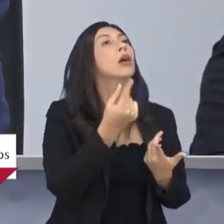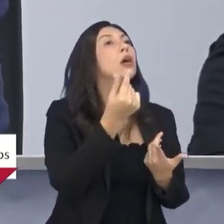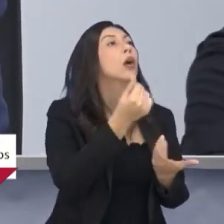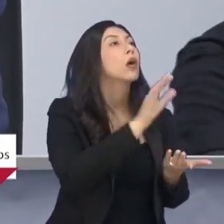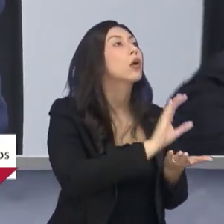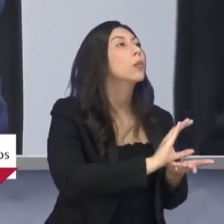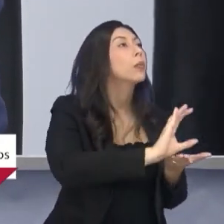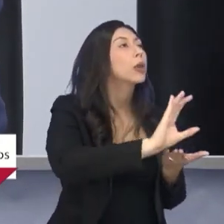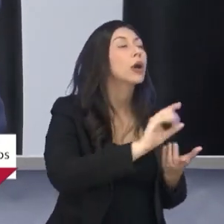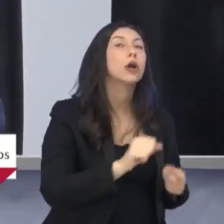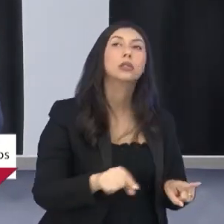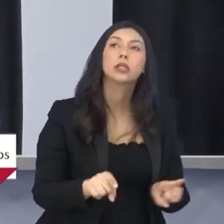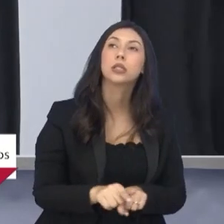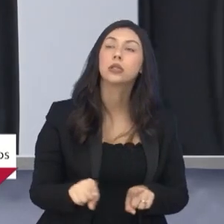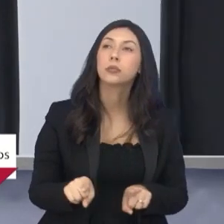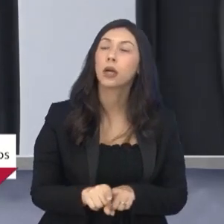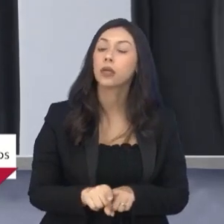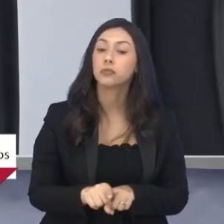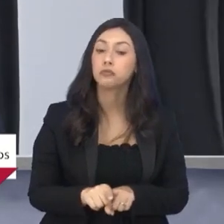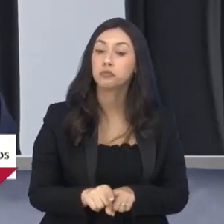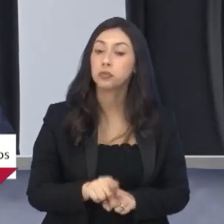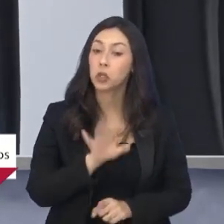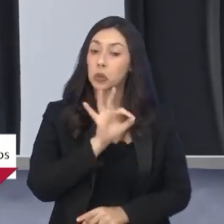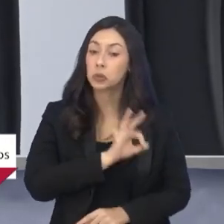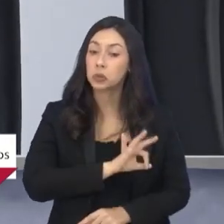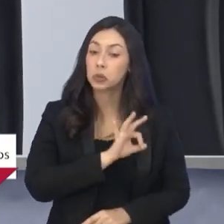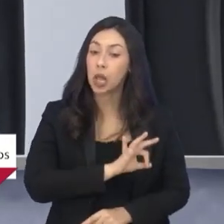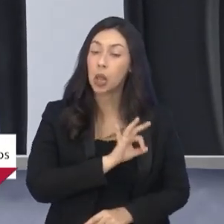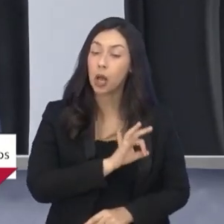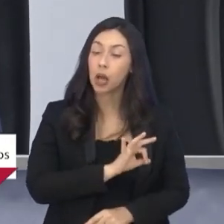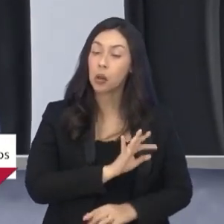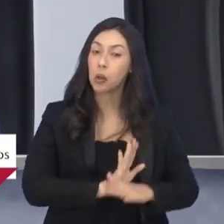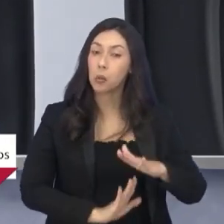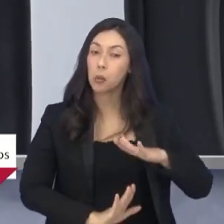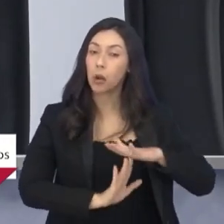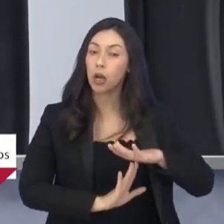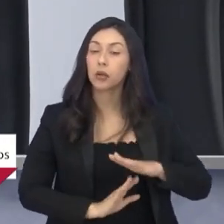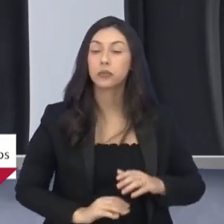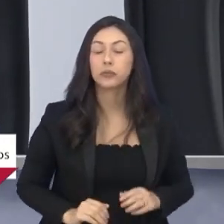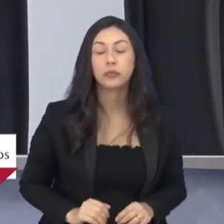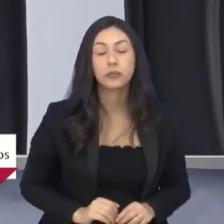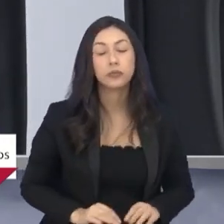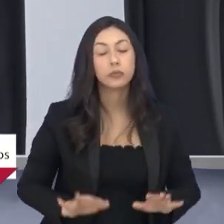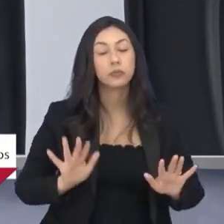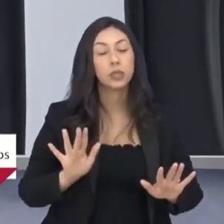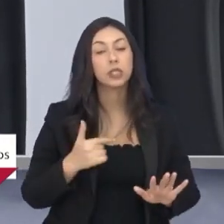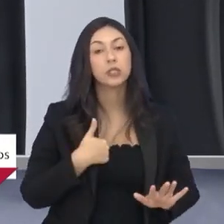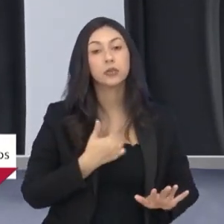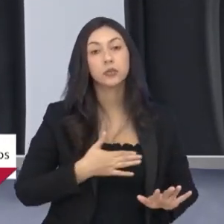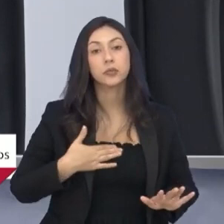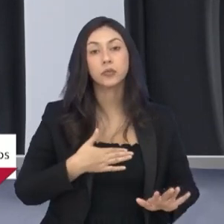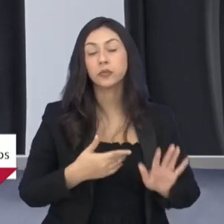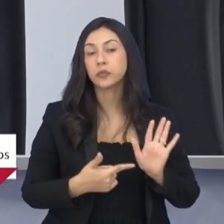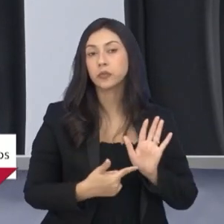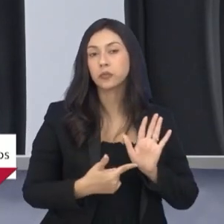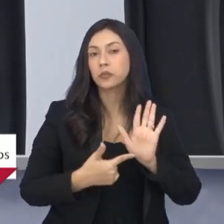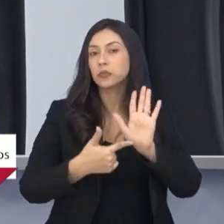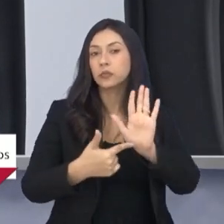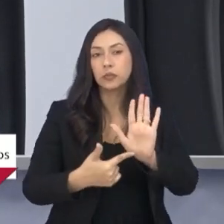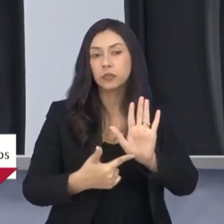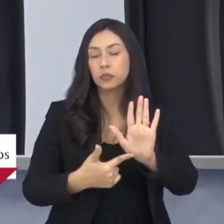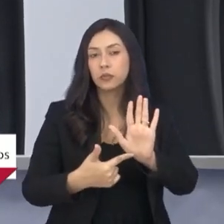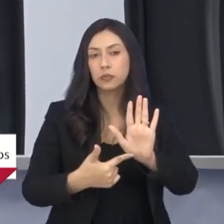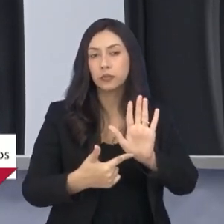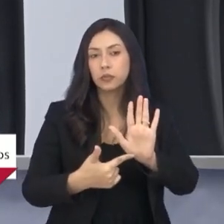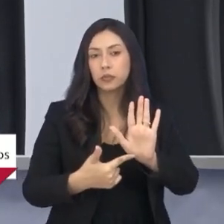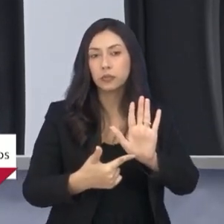podemos falar sobre a remuneração fixação de remuneração mas eu eu eu gosto de começar destacando eh